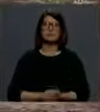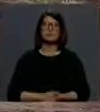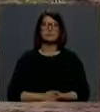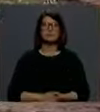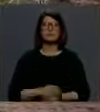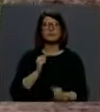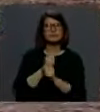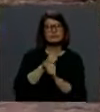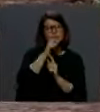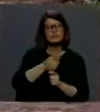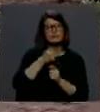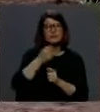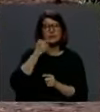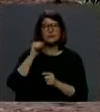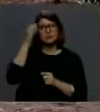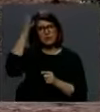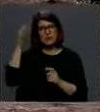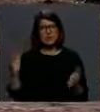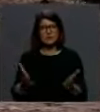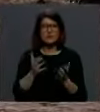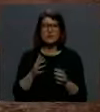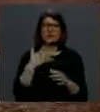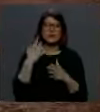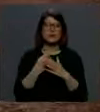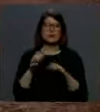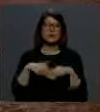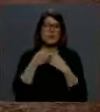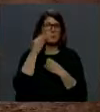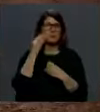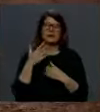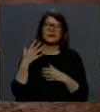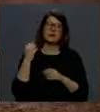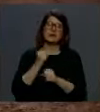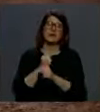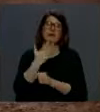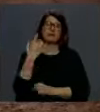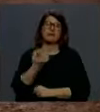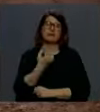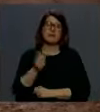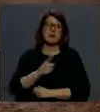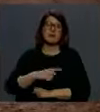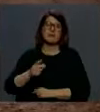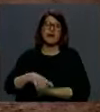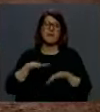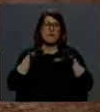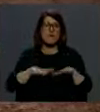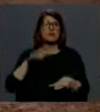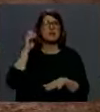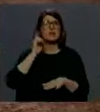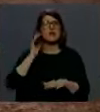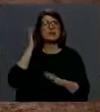lavoura açoriana, isolamento social sempre se fez. É um trabalho tantas vezes solitário que não tem folgas nem dias